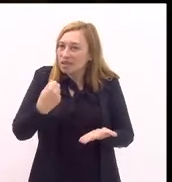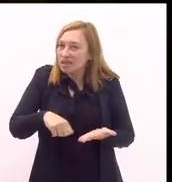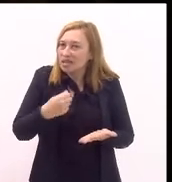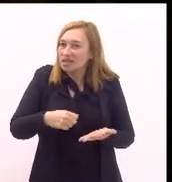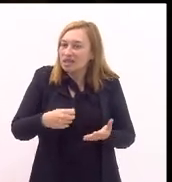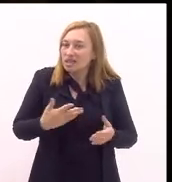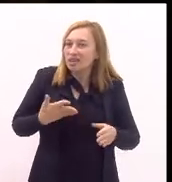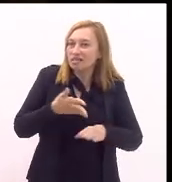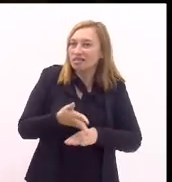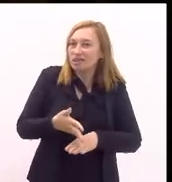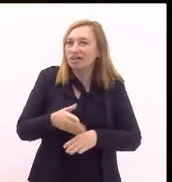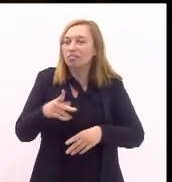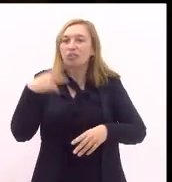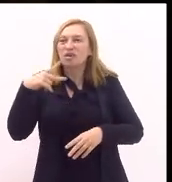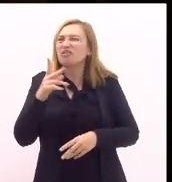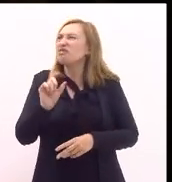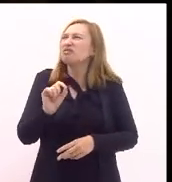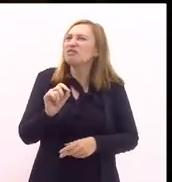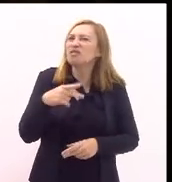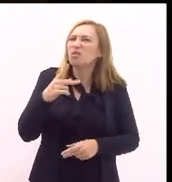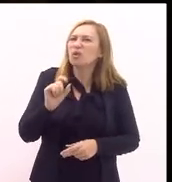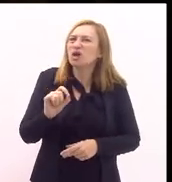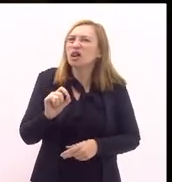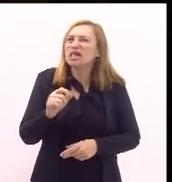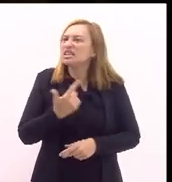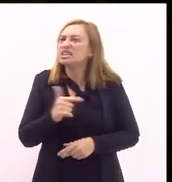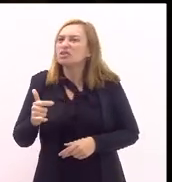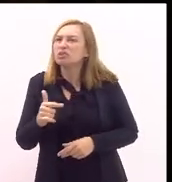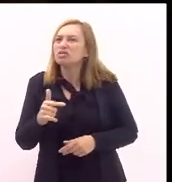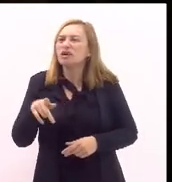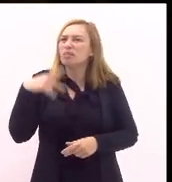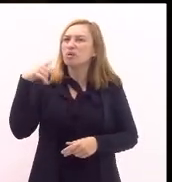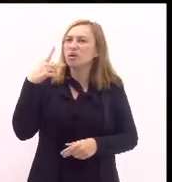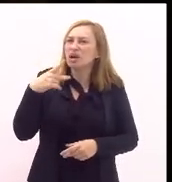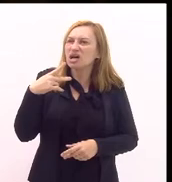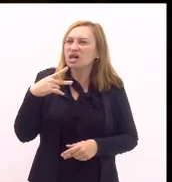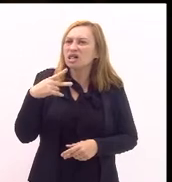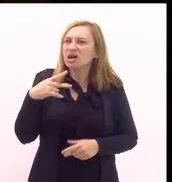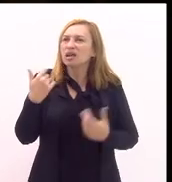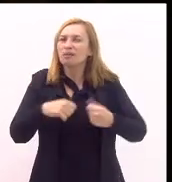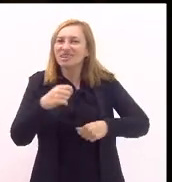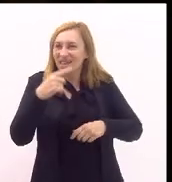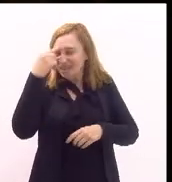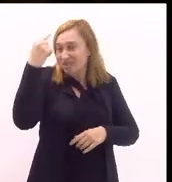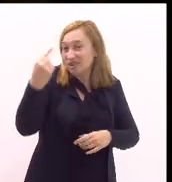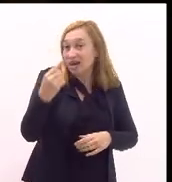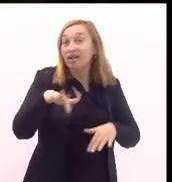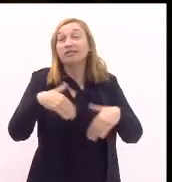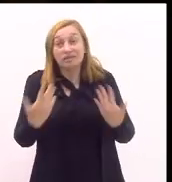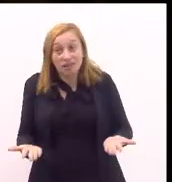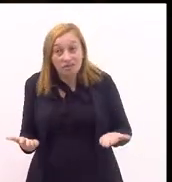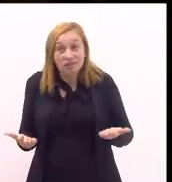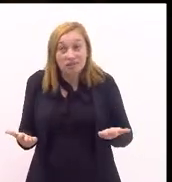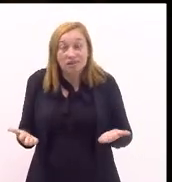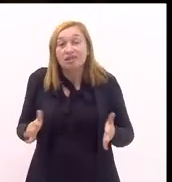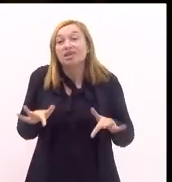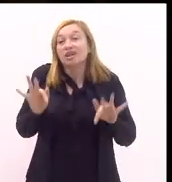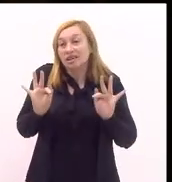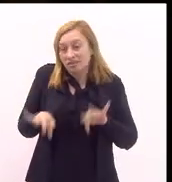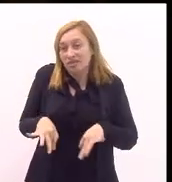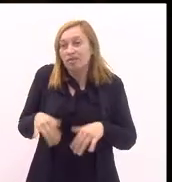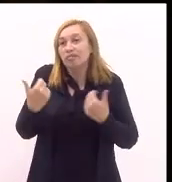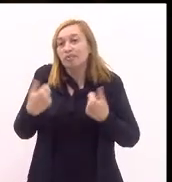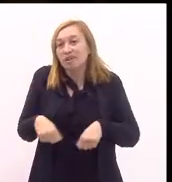a pessoa ser através da polícia que tomar café da manhã que é senão se não existisse política a gente tem que ver tá lá então se for enfim